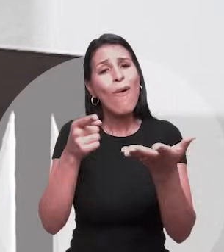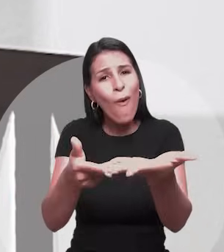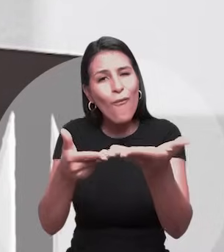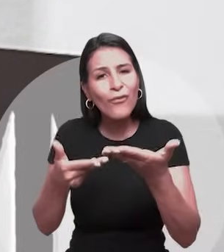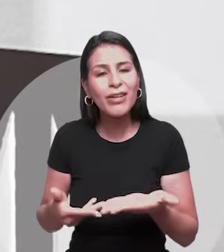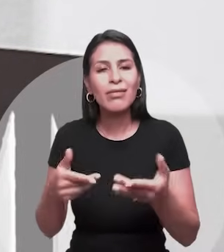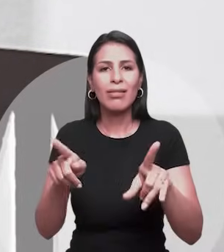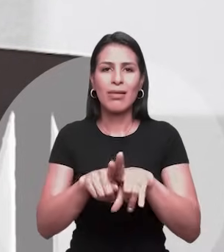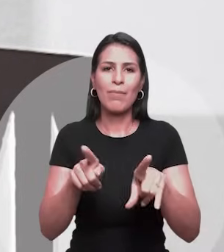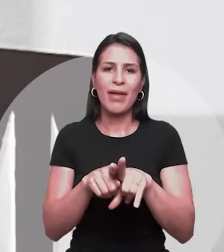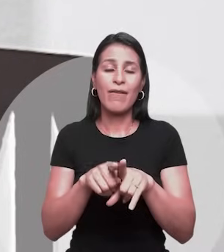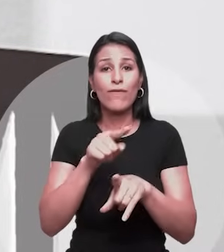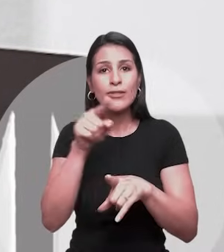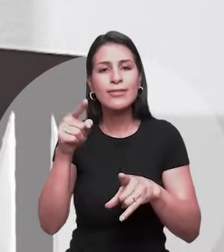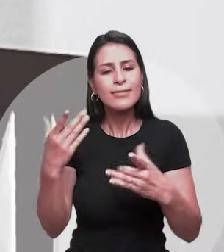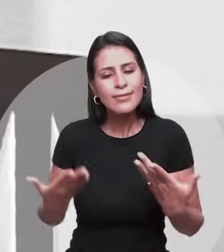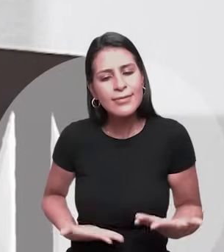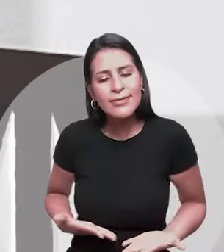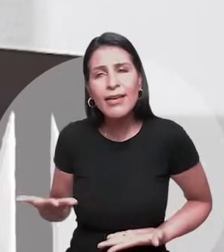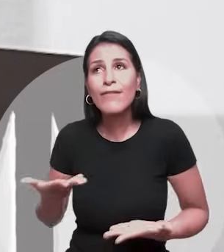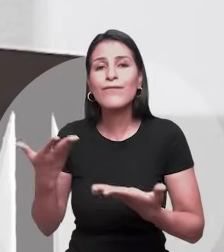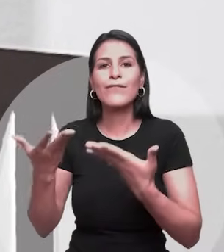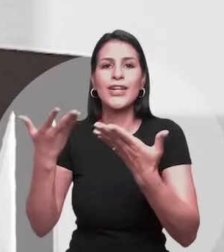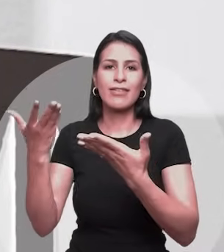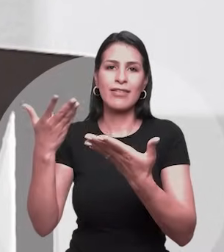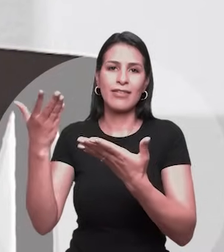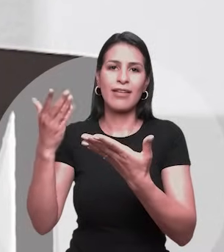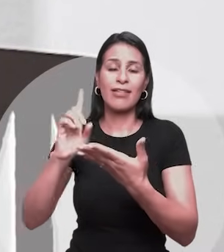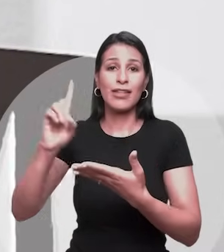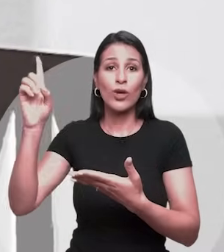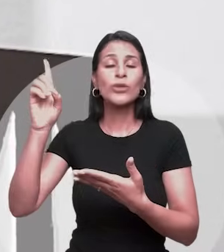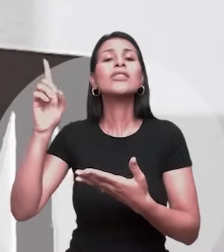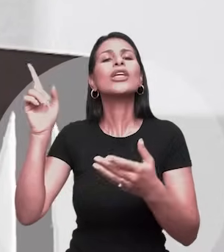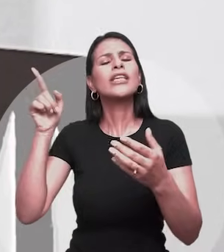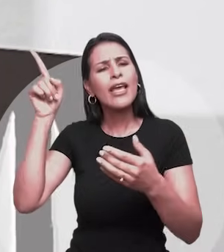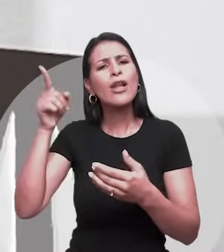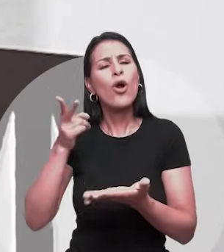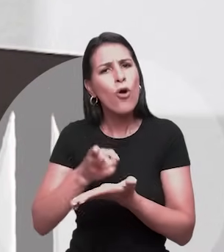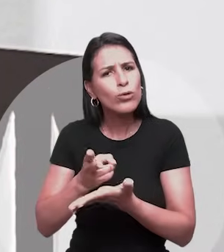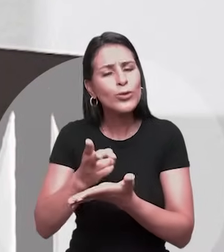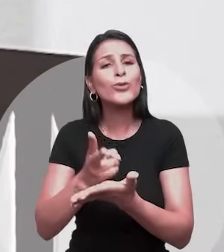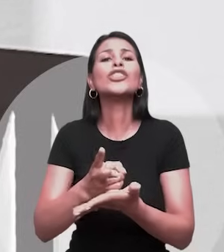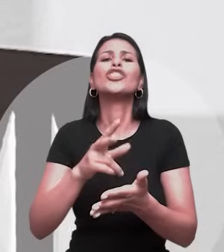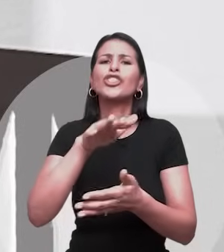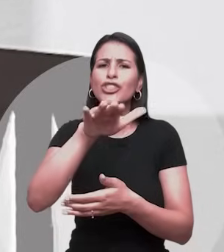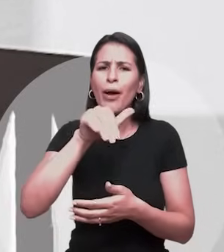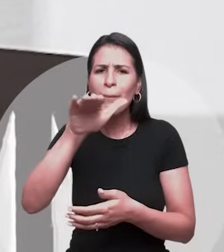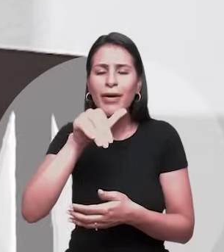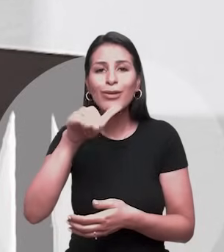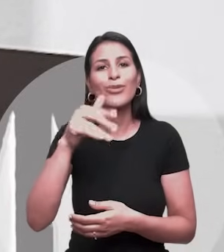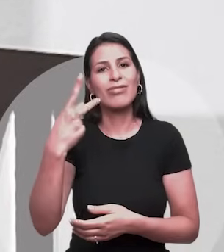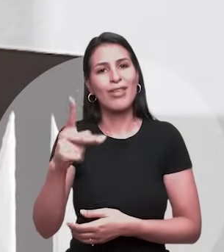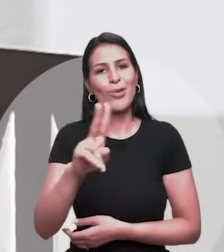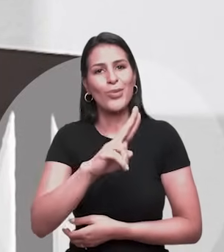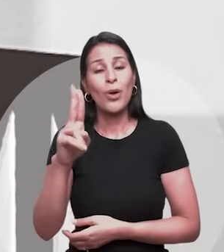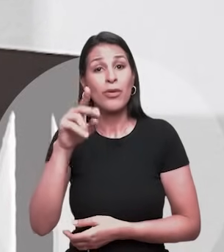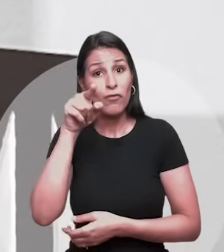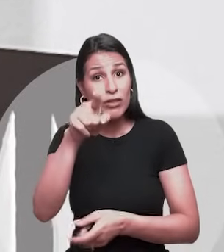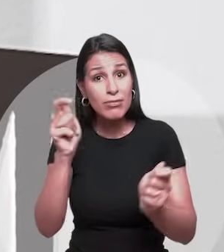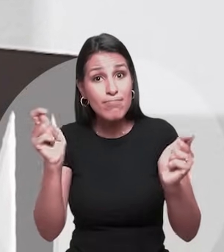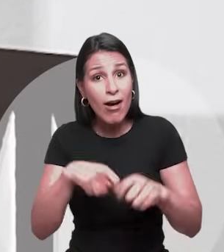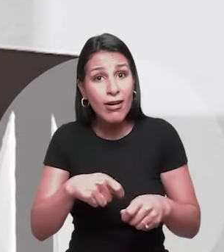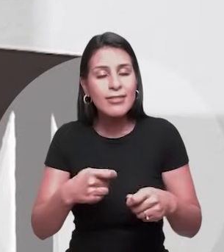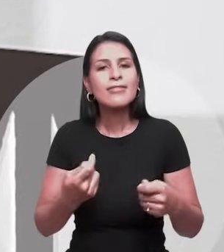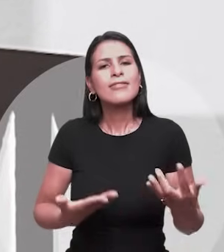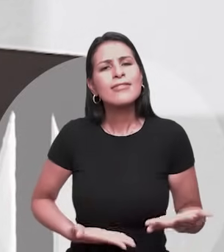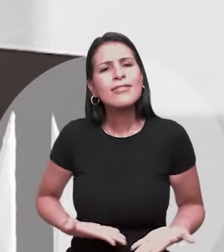com gratidão e alegria, possa continuar te chamando por teu nome e que tu possas também servir a Ele